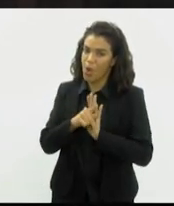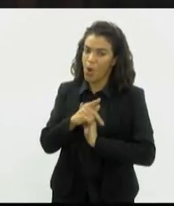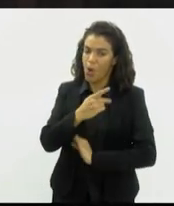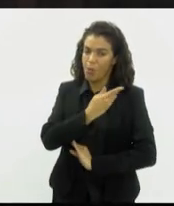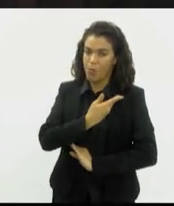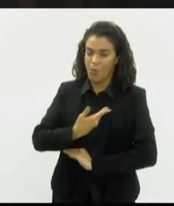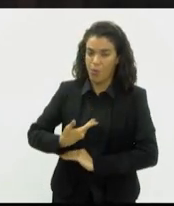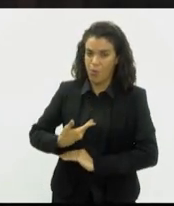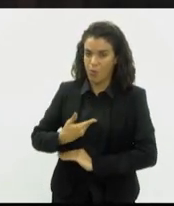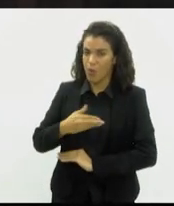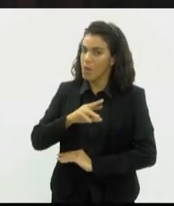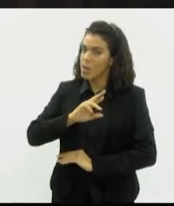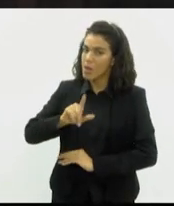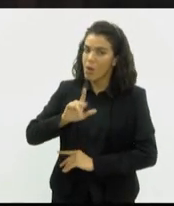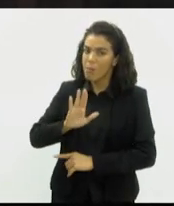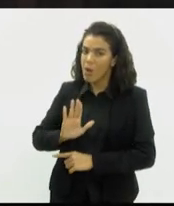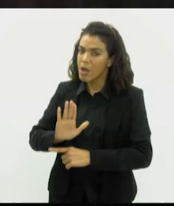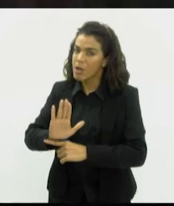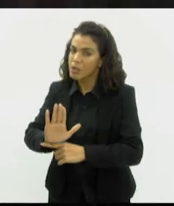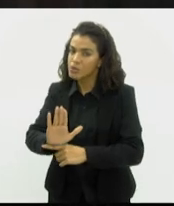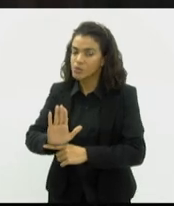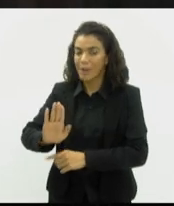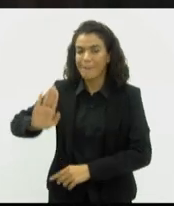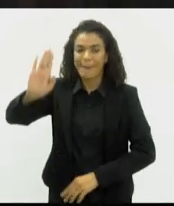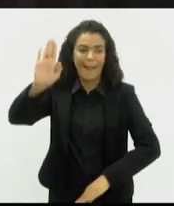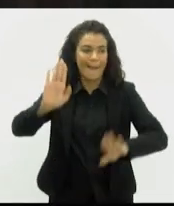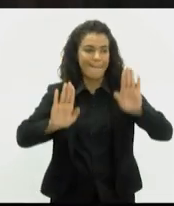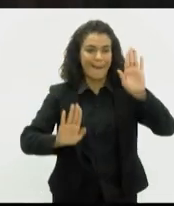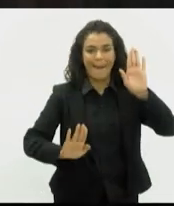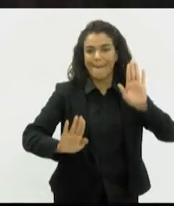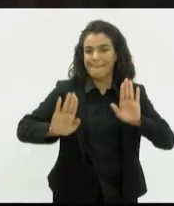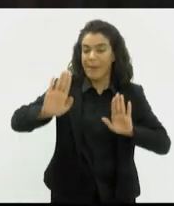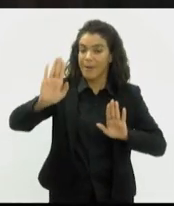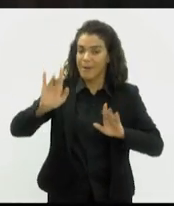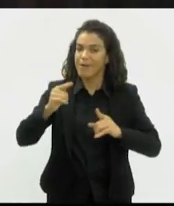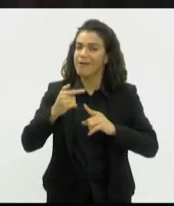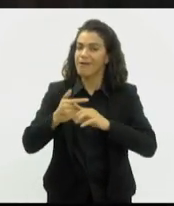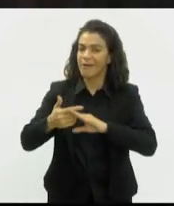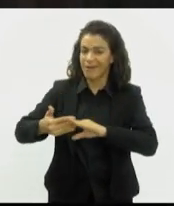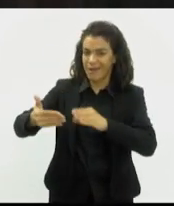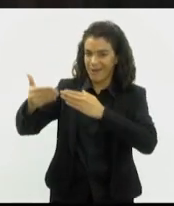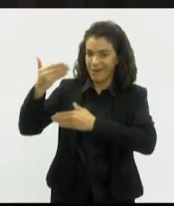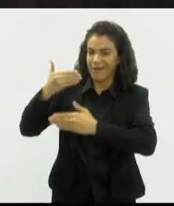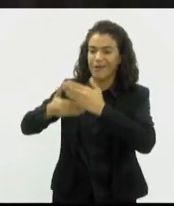para campanhas. Porque já vimos esse filme acontecer